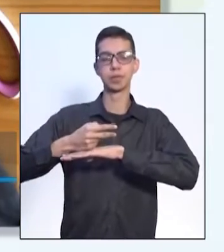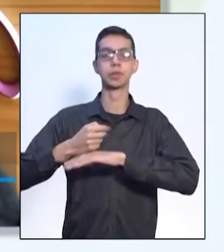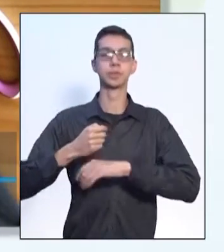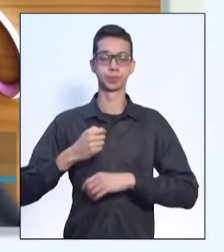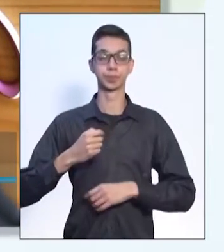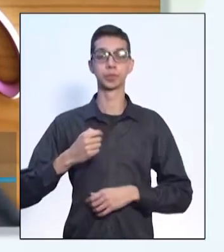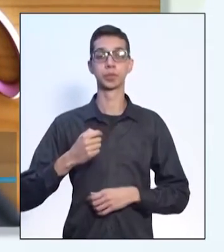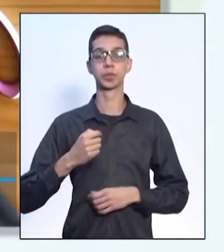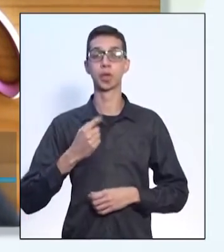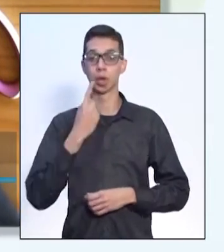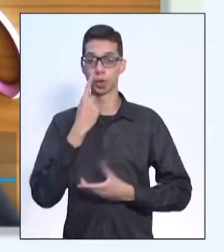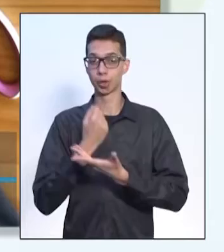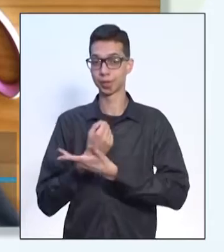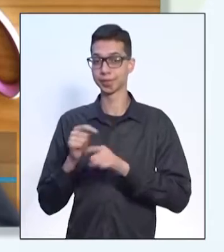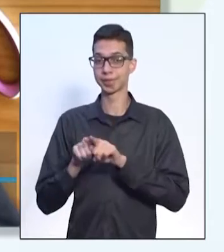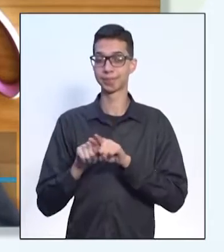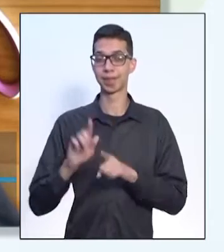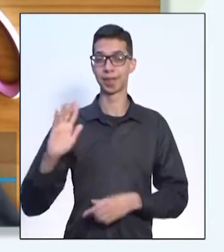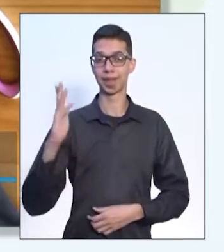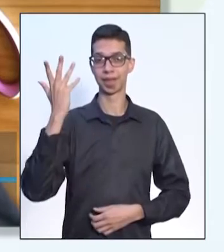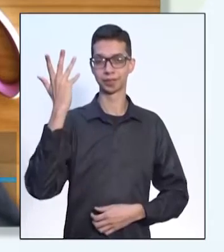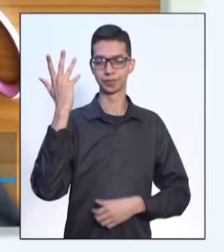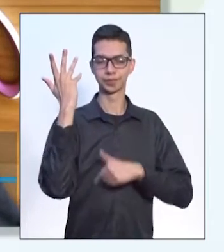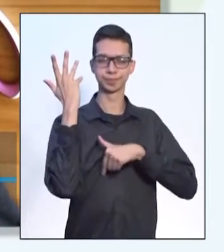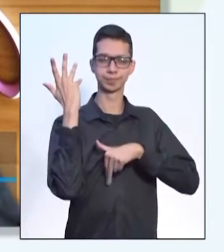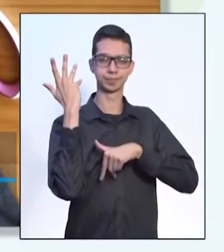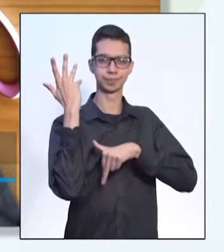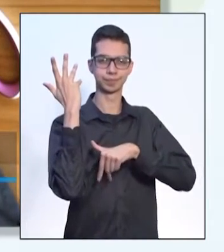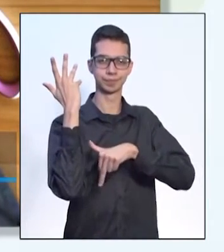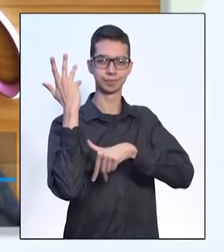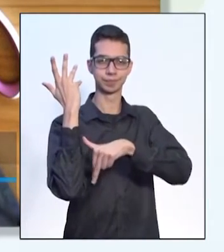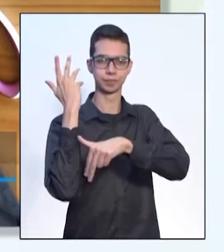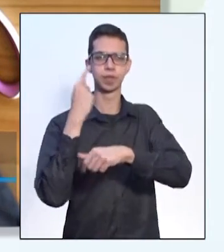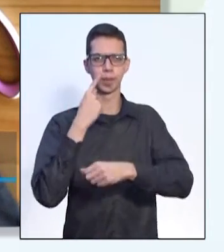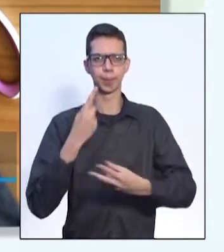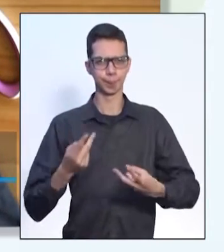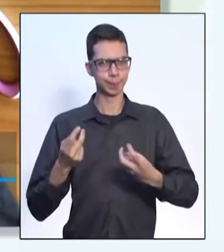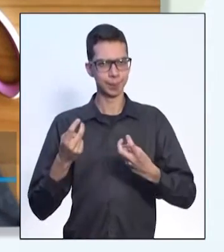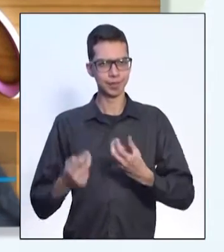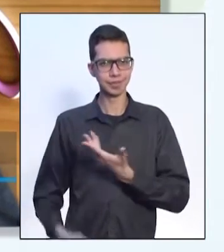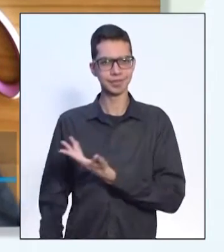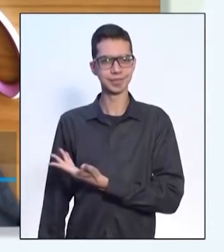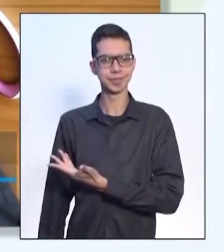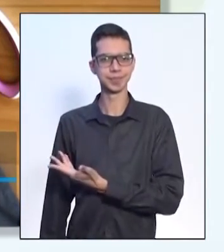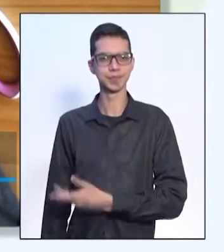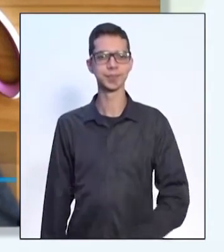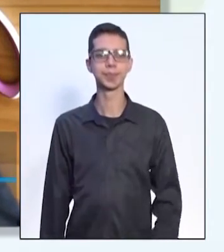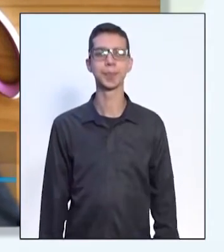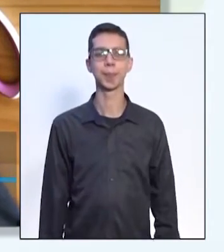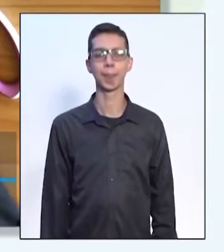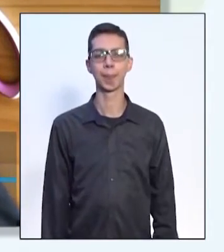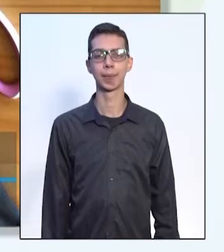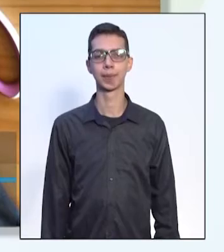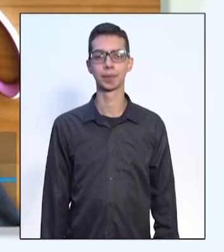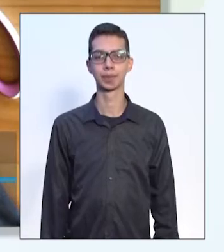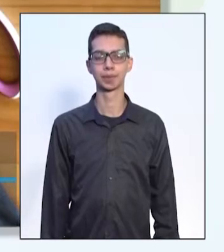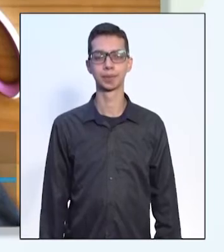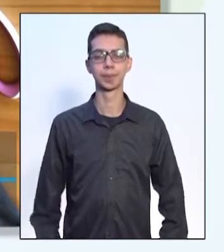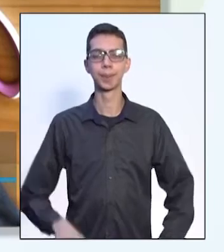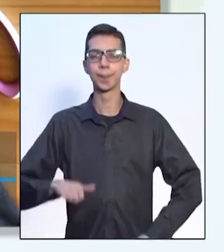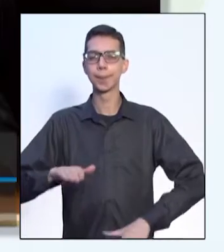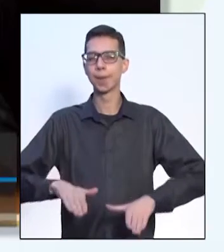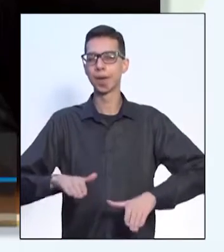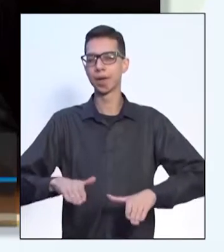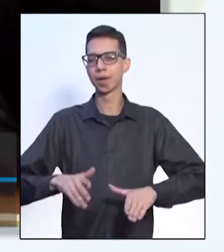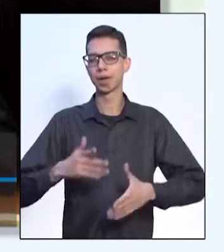já perceberam que às vezes onde tem lugares perto de na calçada, mais perto de alguma construção,